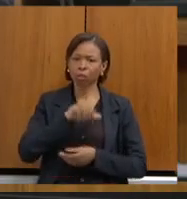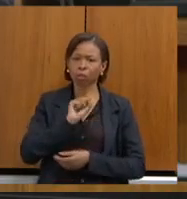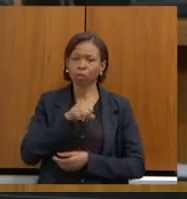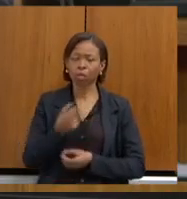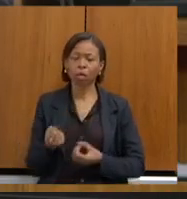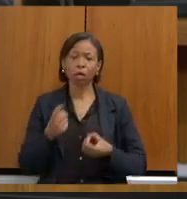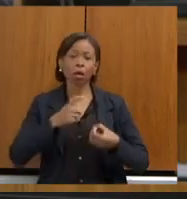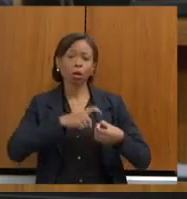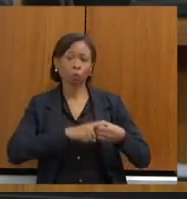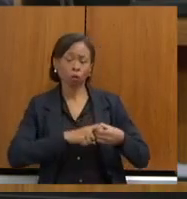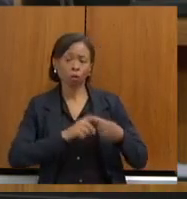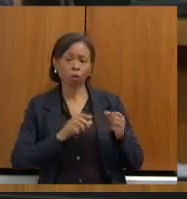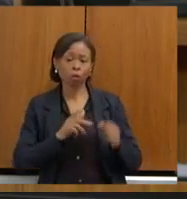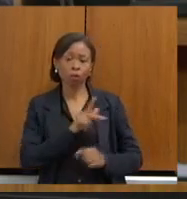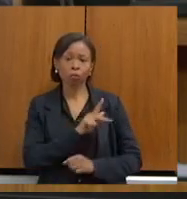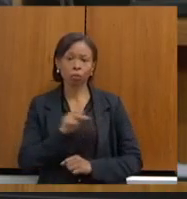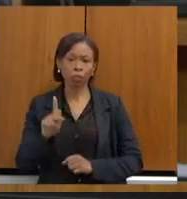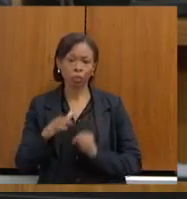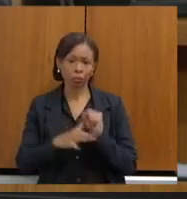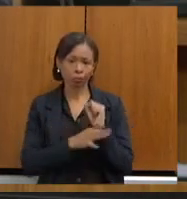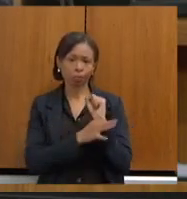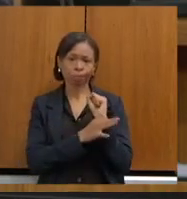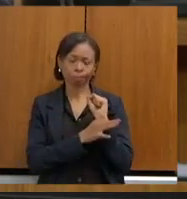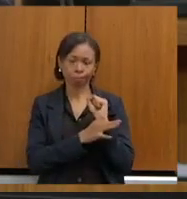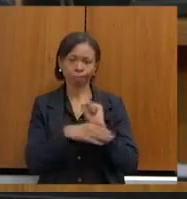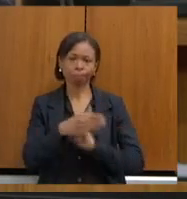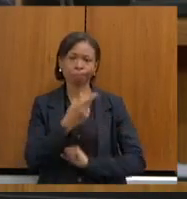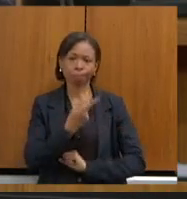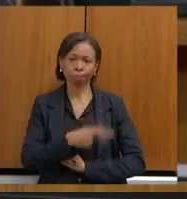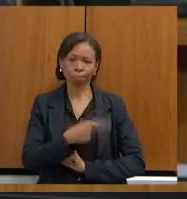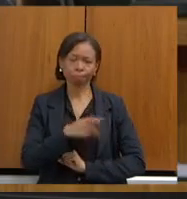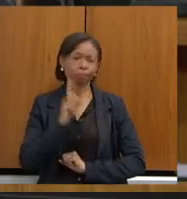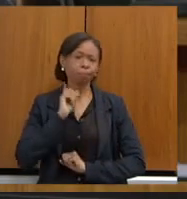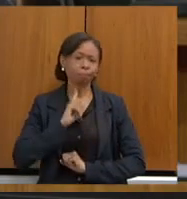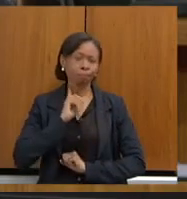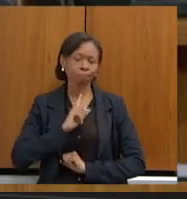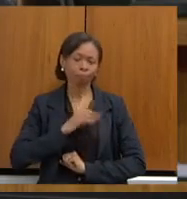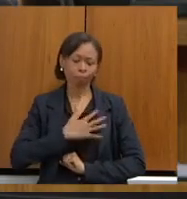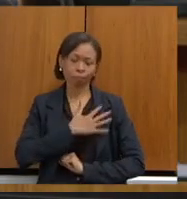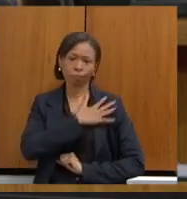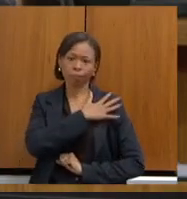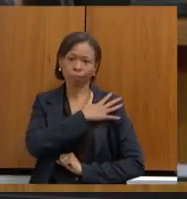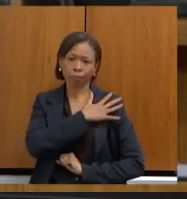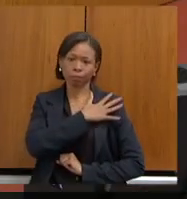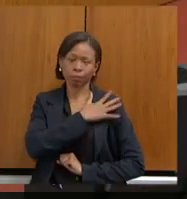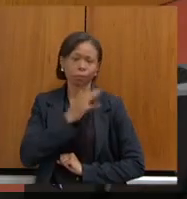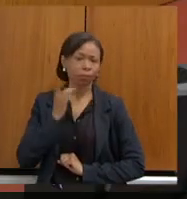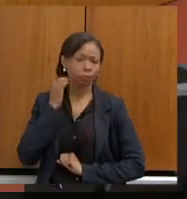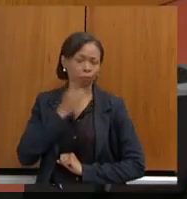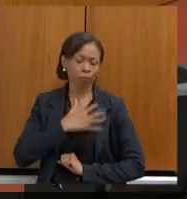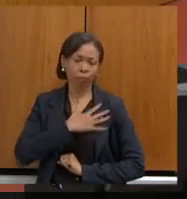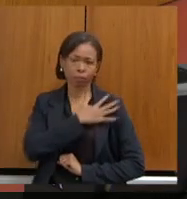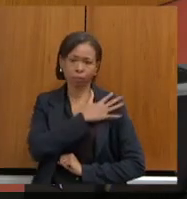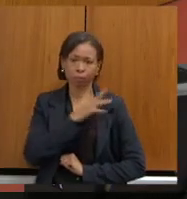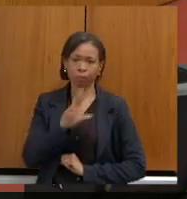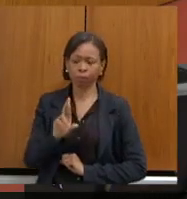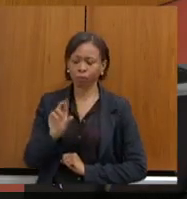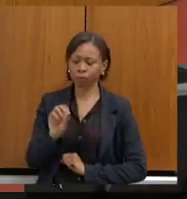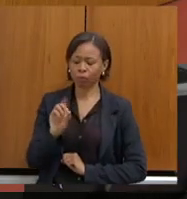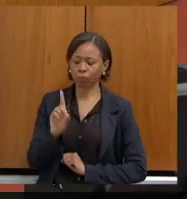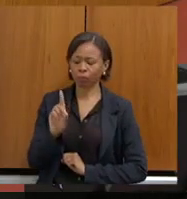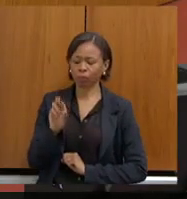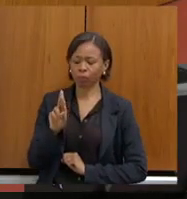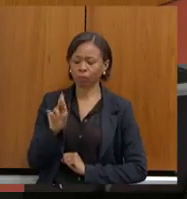de segurança pública da Assembleia Legislativa do Estado de Minas Gerais Deputado sargento Rodrigues a e